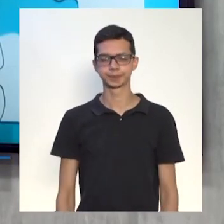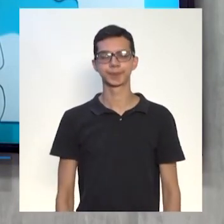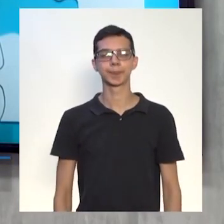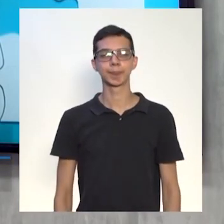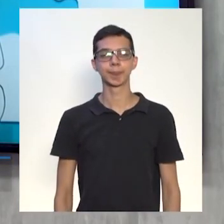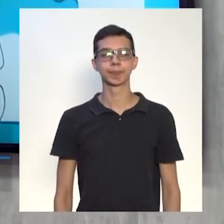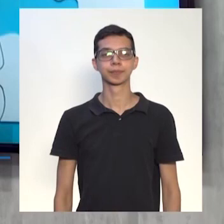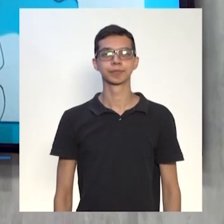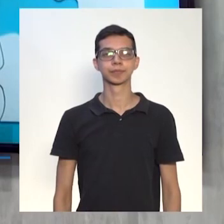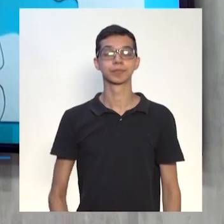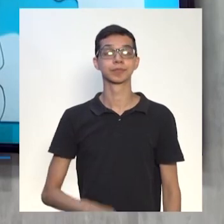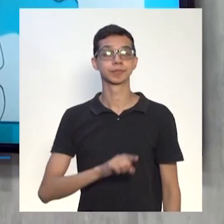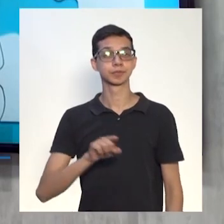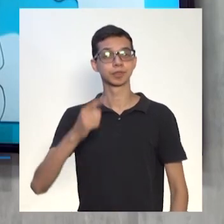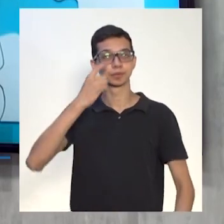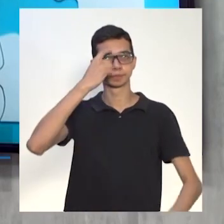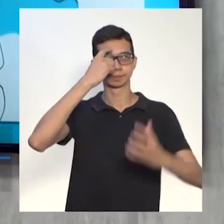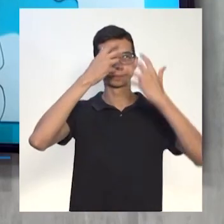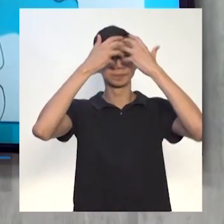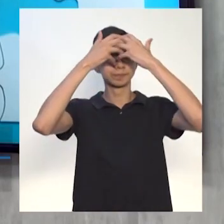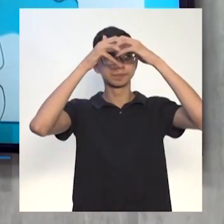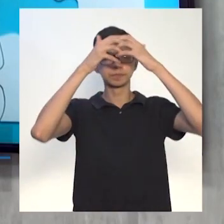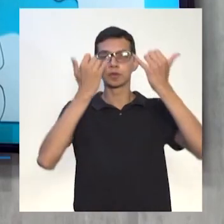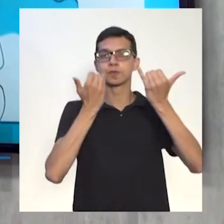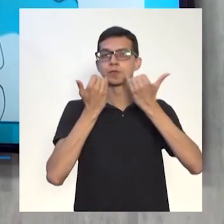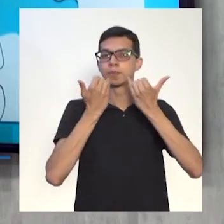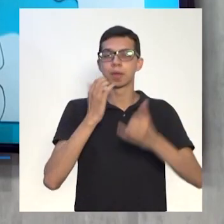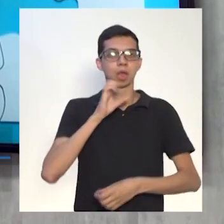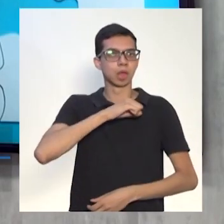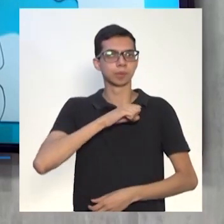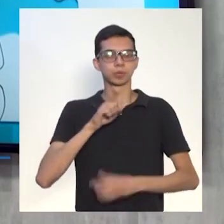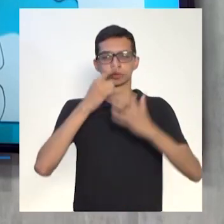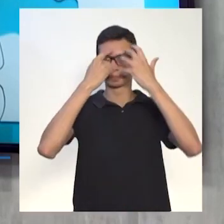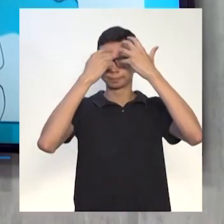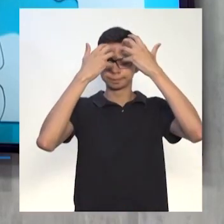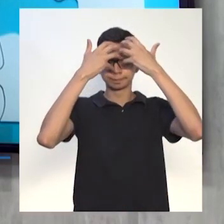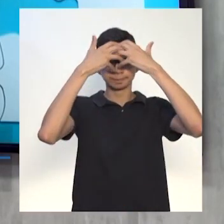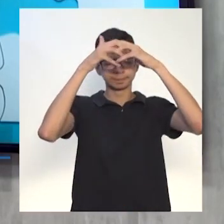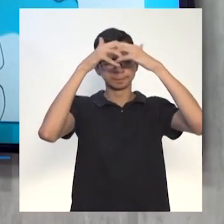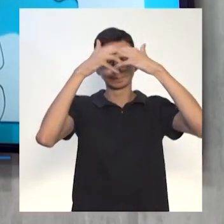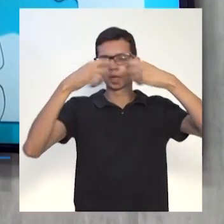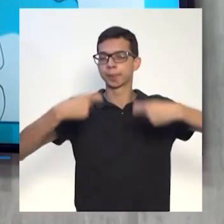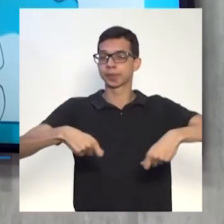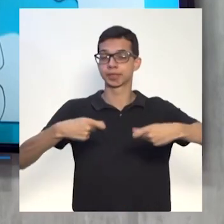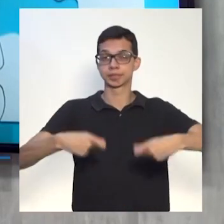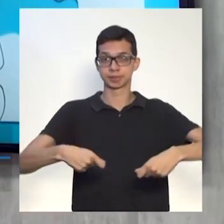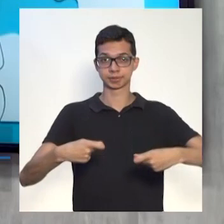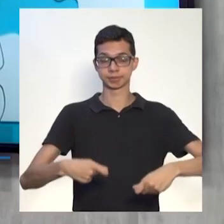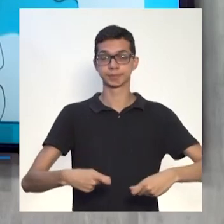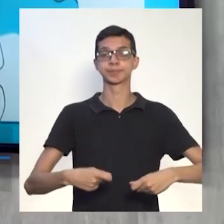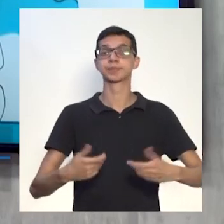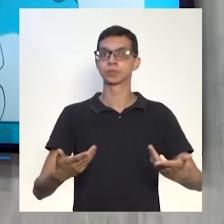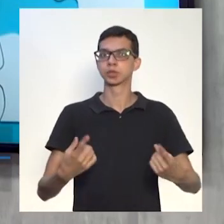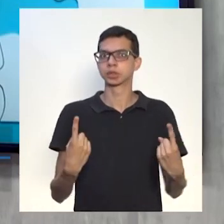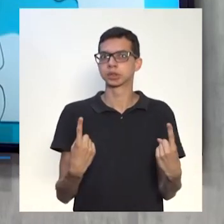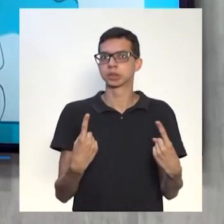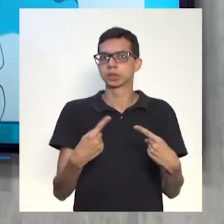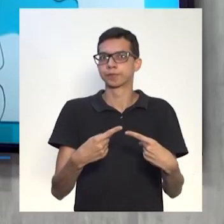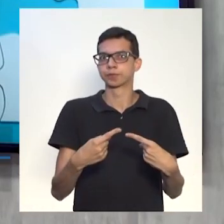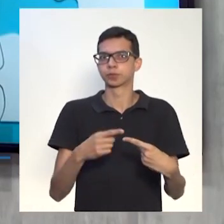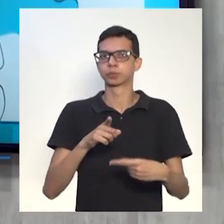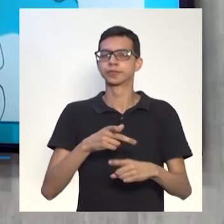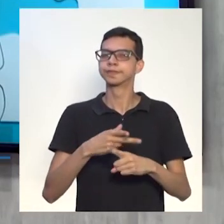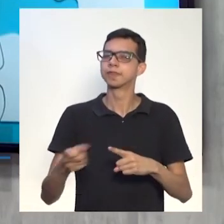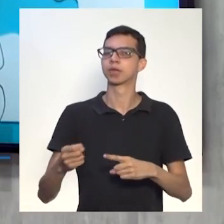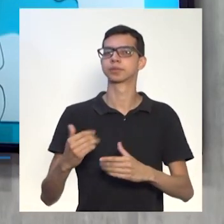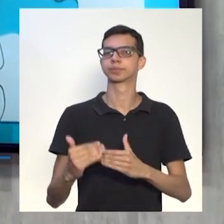a gente precisa processar essas informações muito rapidamente, né? E esse é um desafio que a gente precisa ir vencendo ao longo